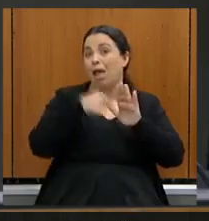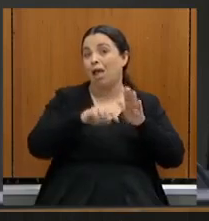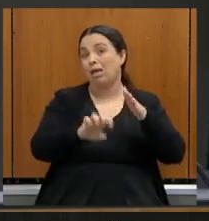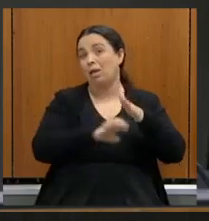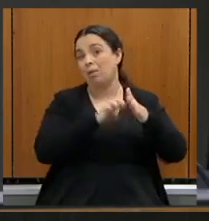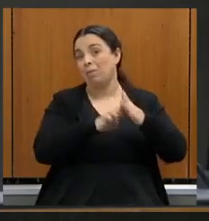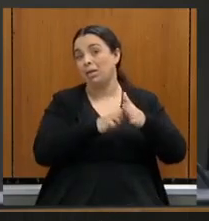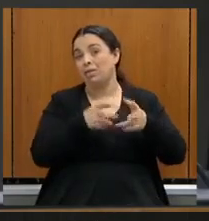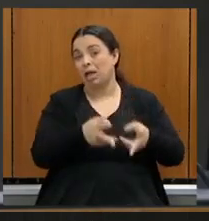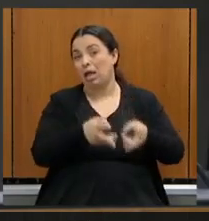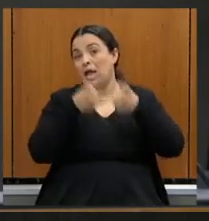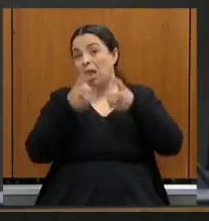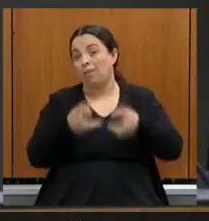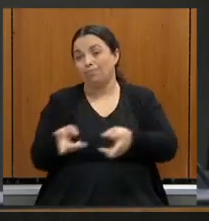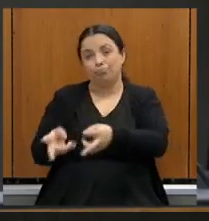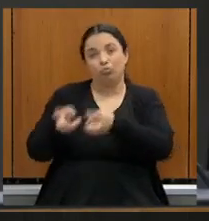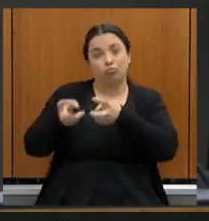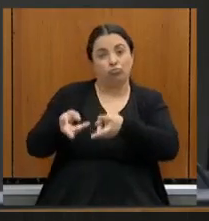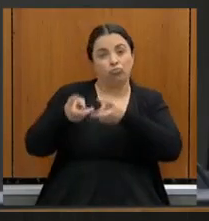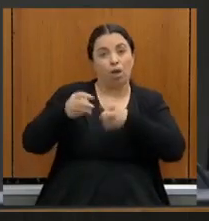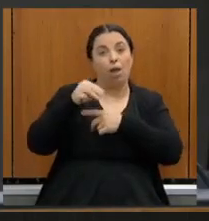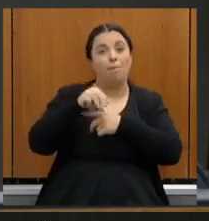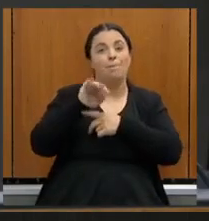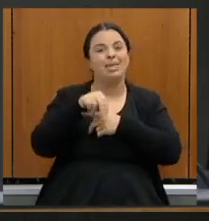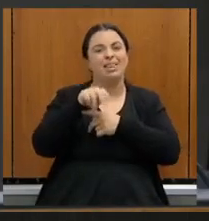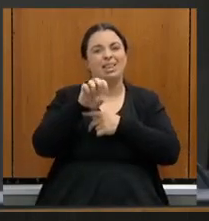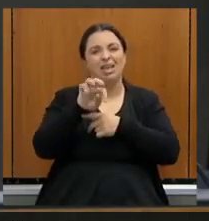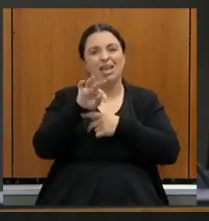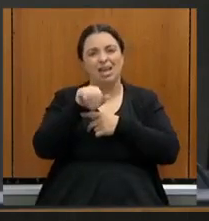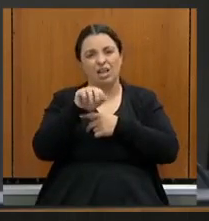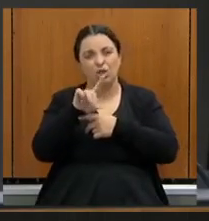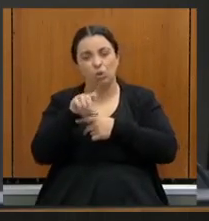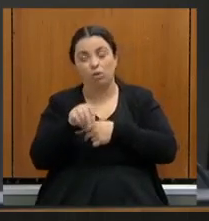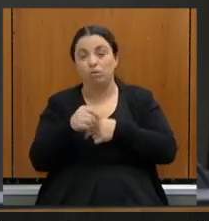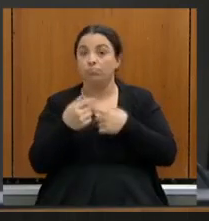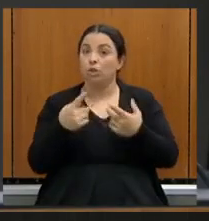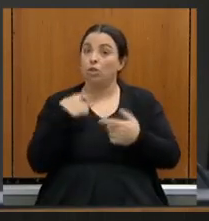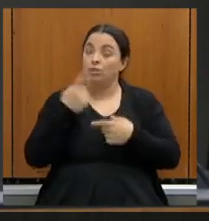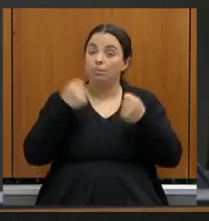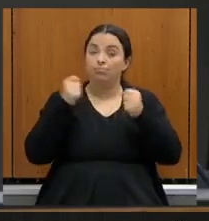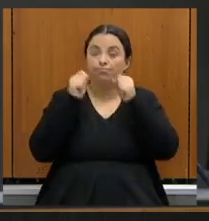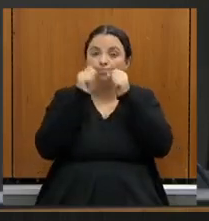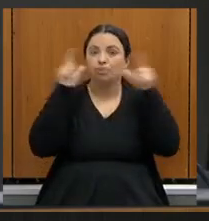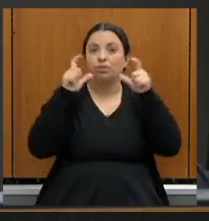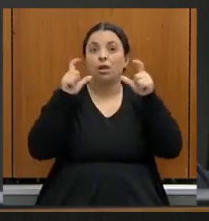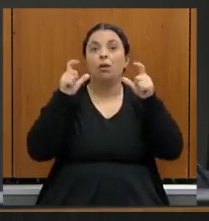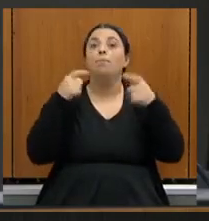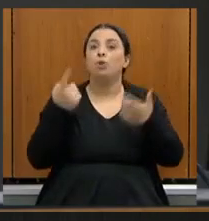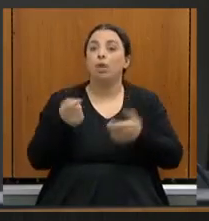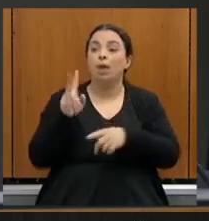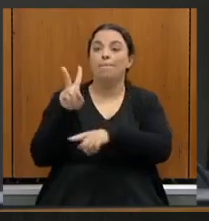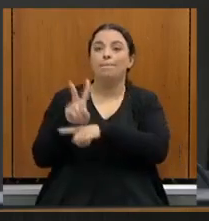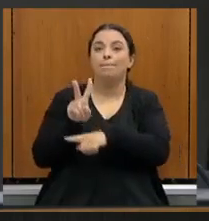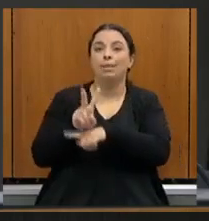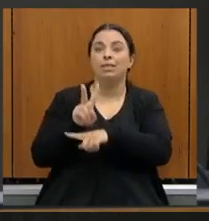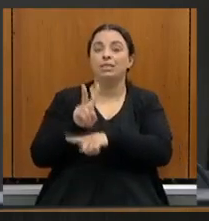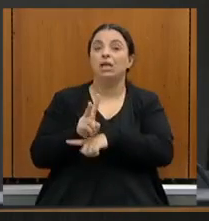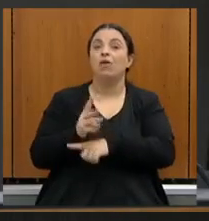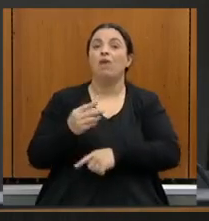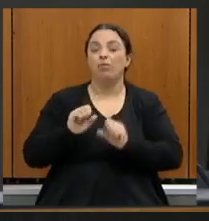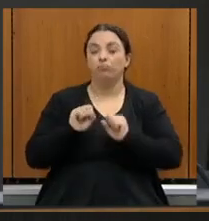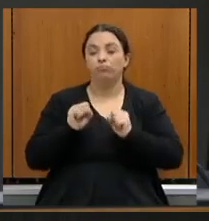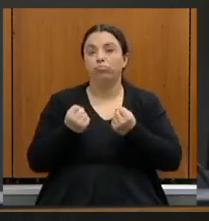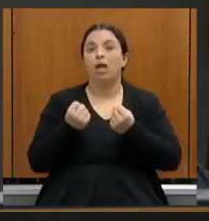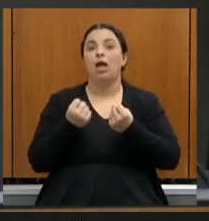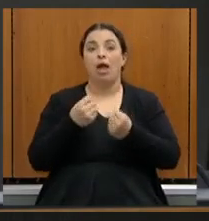servem de alerta para que nós possamos nos antecipar na preservação da vida, do modo de viver